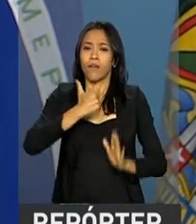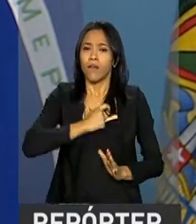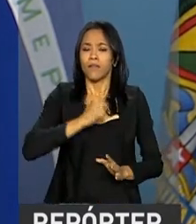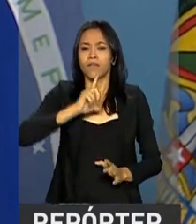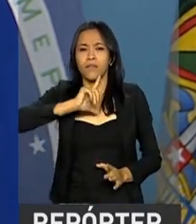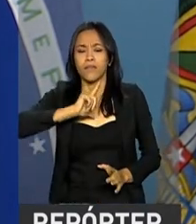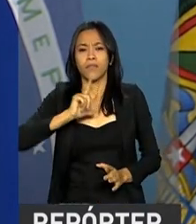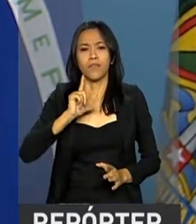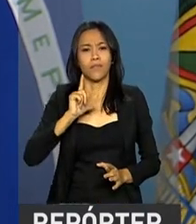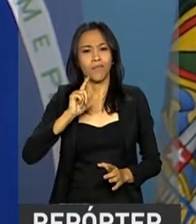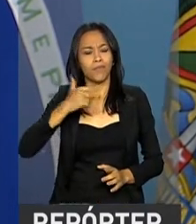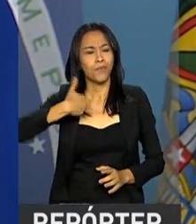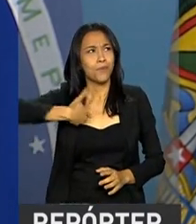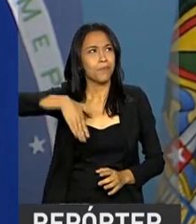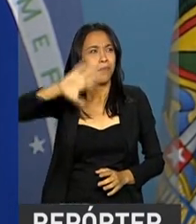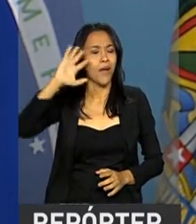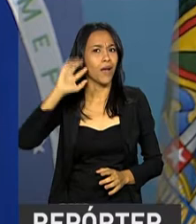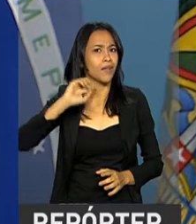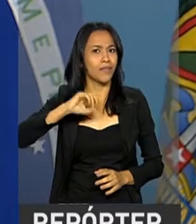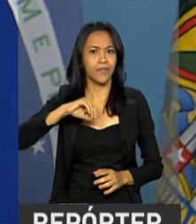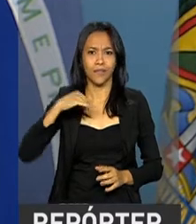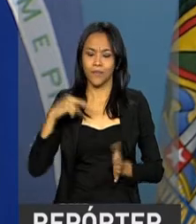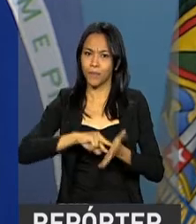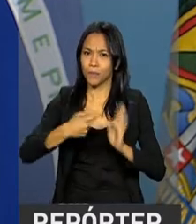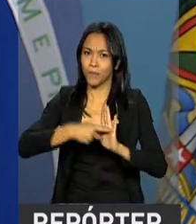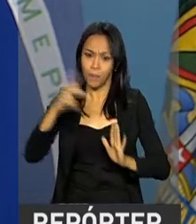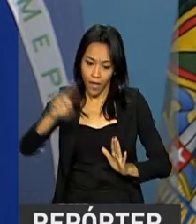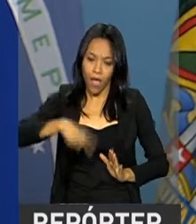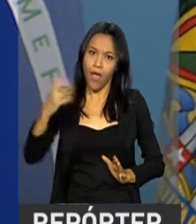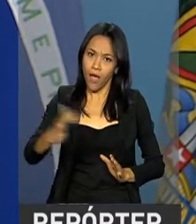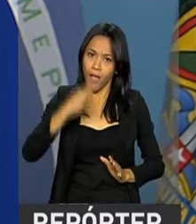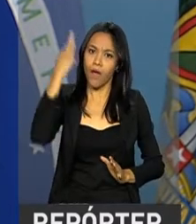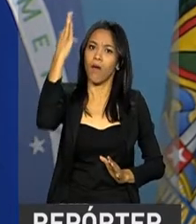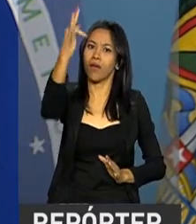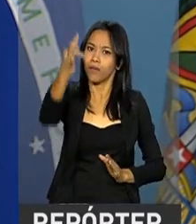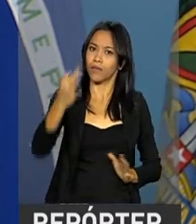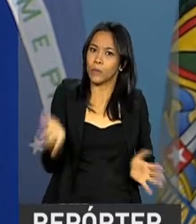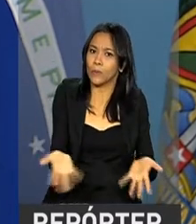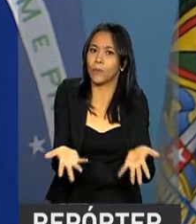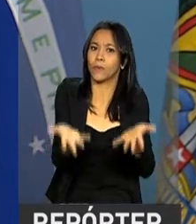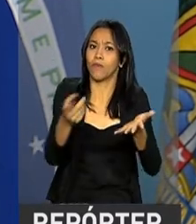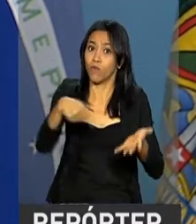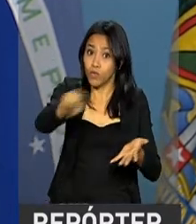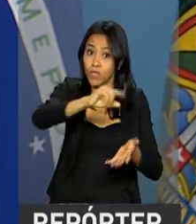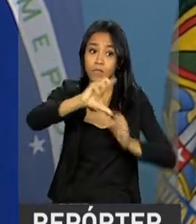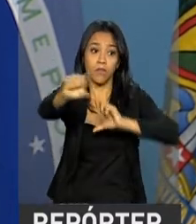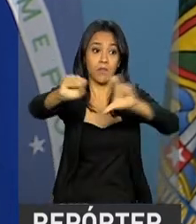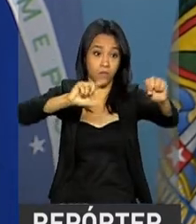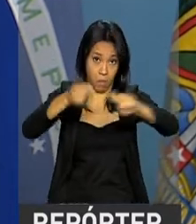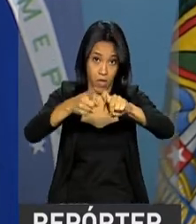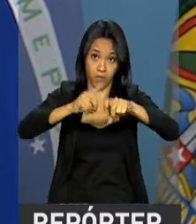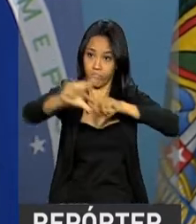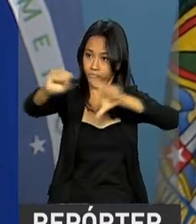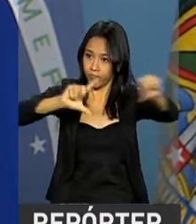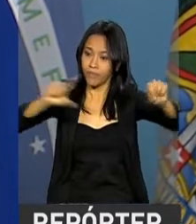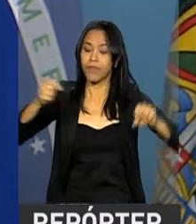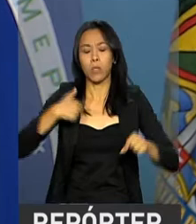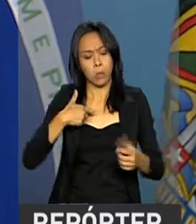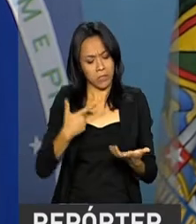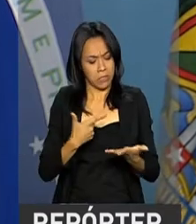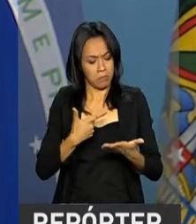dimensão muito mais ampla porque elas repercutem para o futuro os senhores e senhoras saíram daqui dizendo que coisa